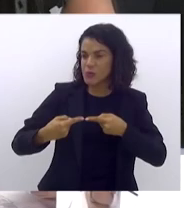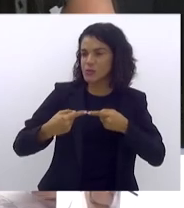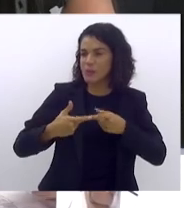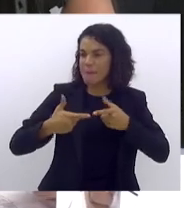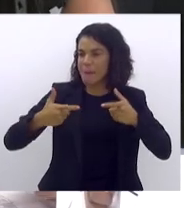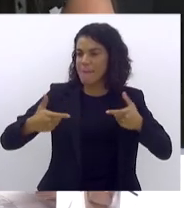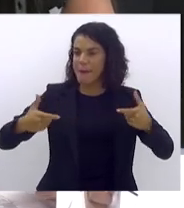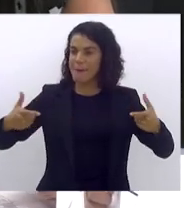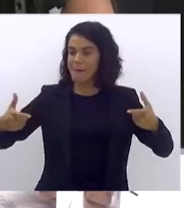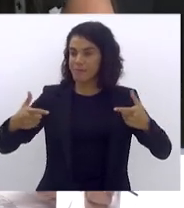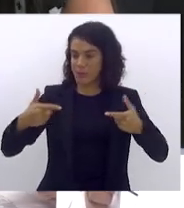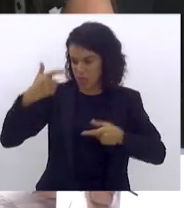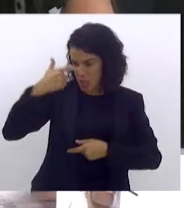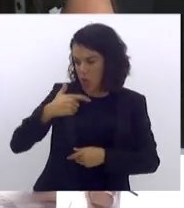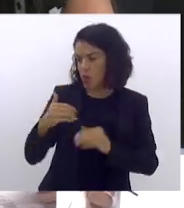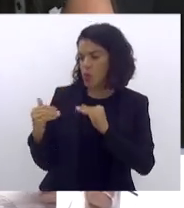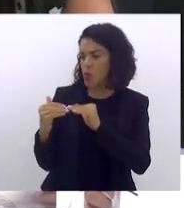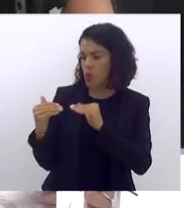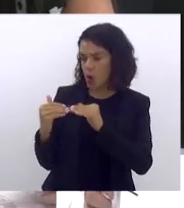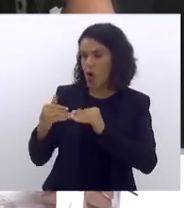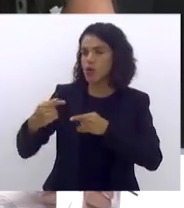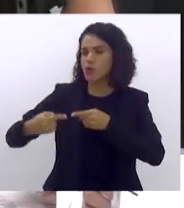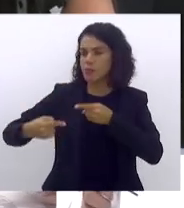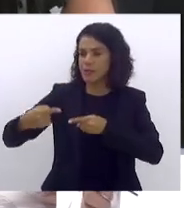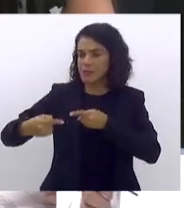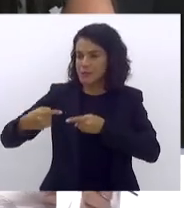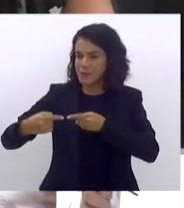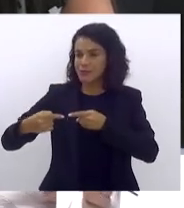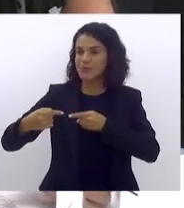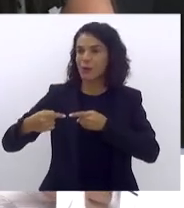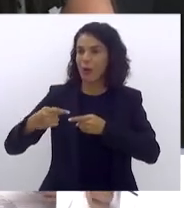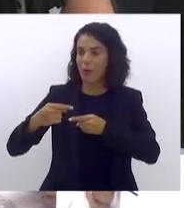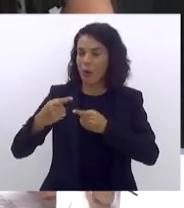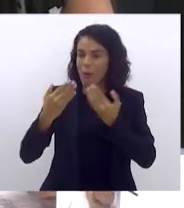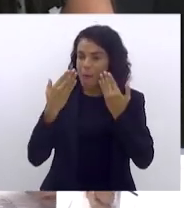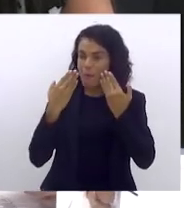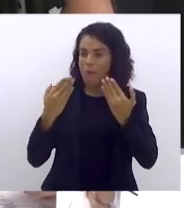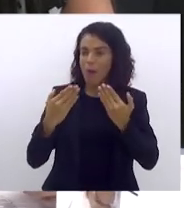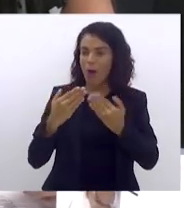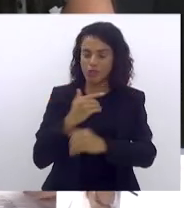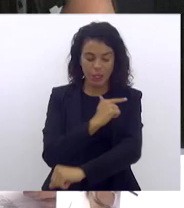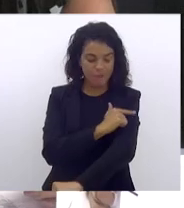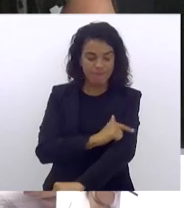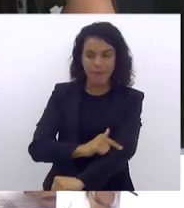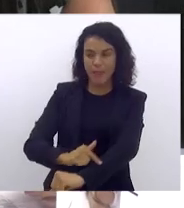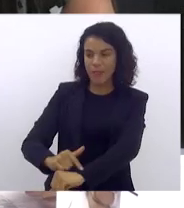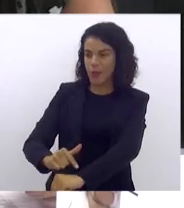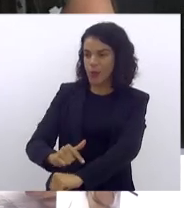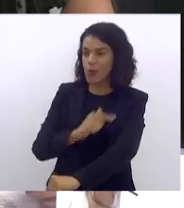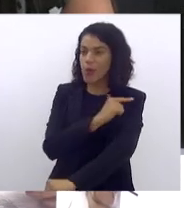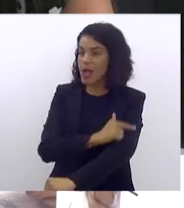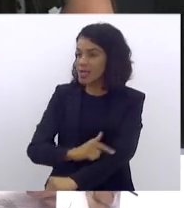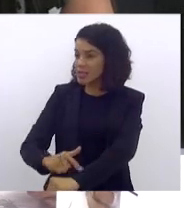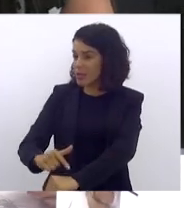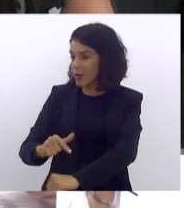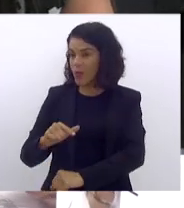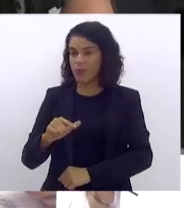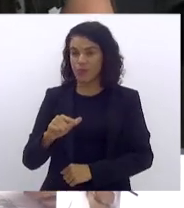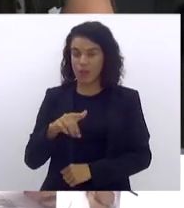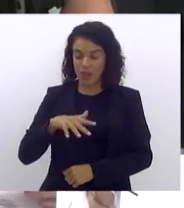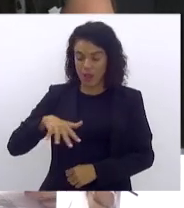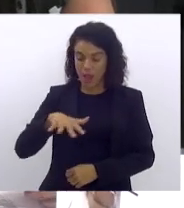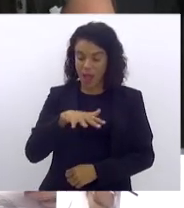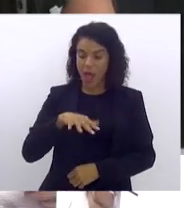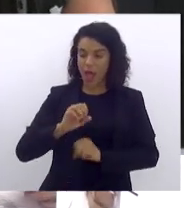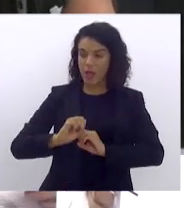sou a favor de uma discussão onde se traz a educação, quando a gente fala de educação no campo